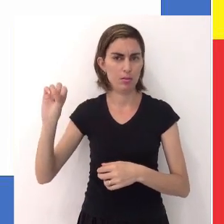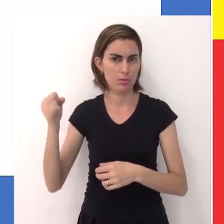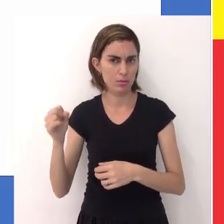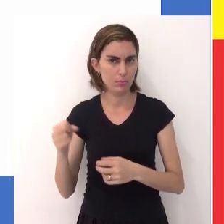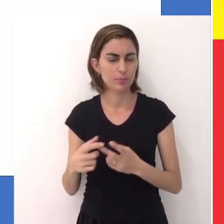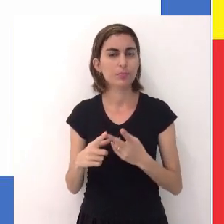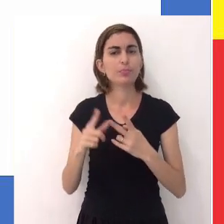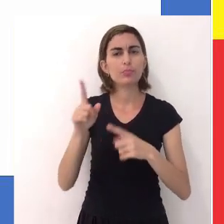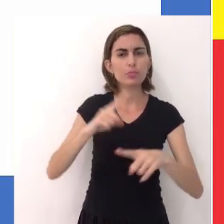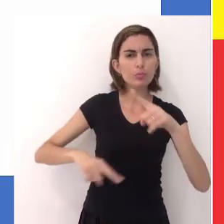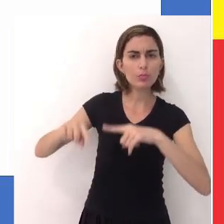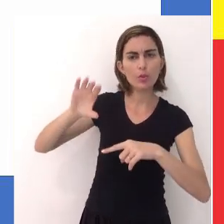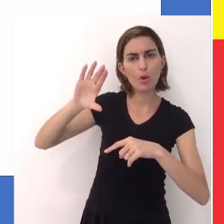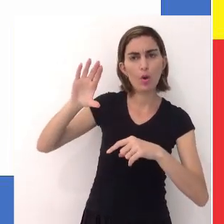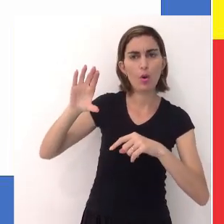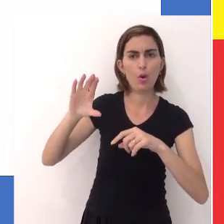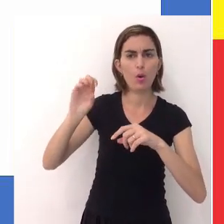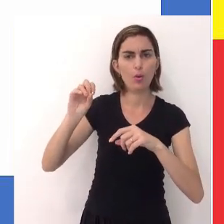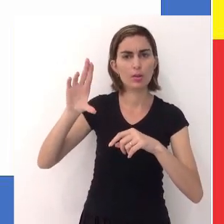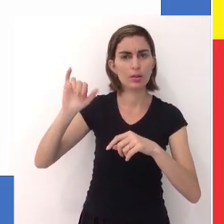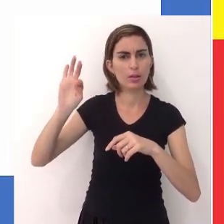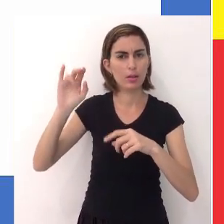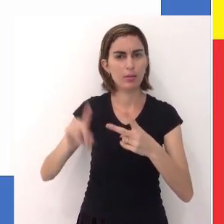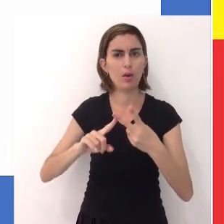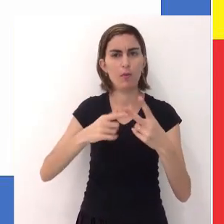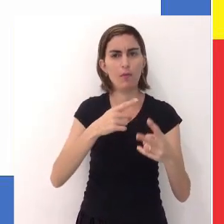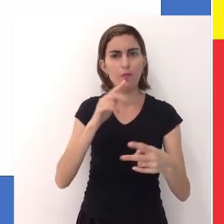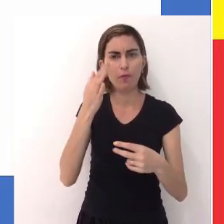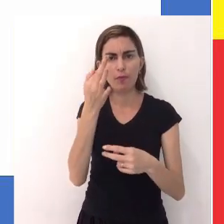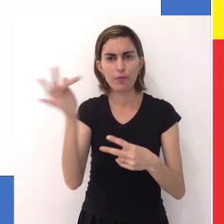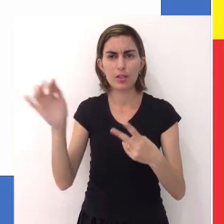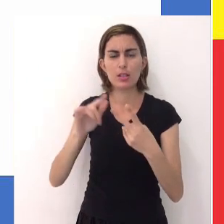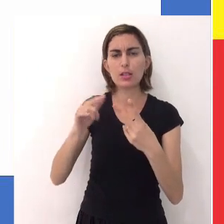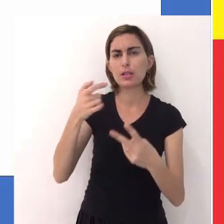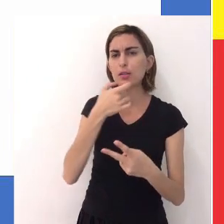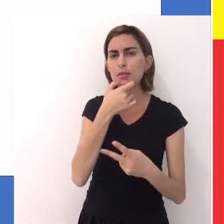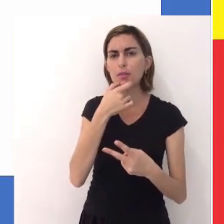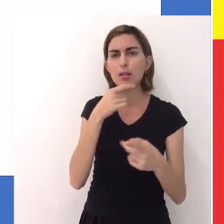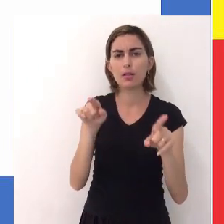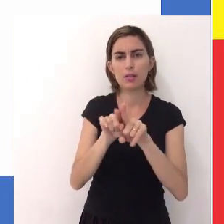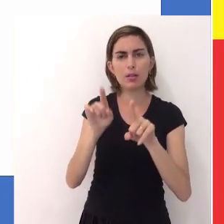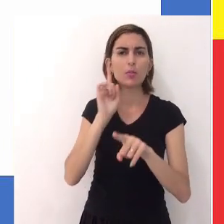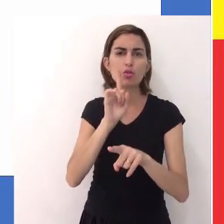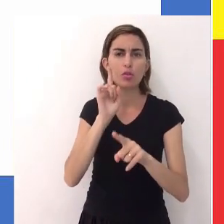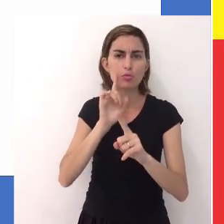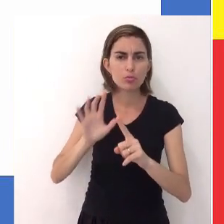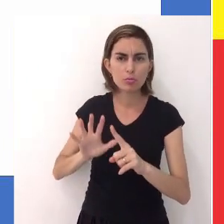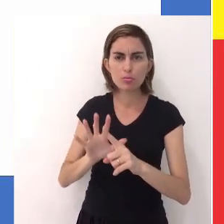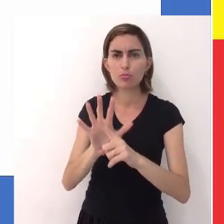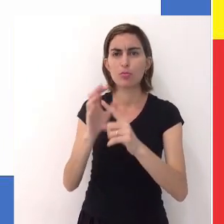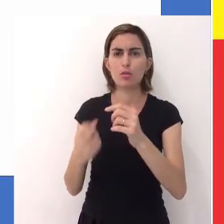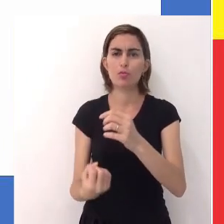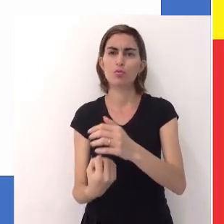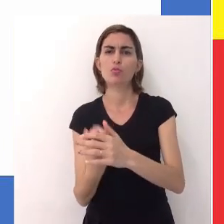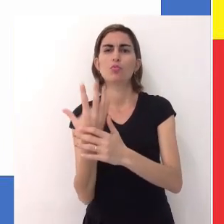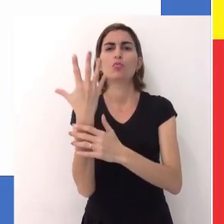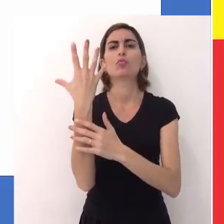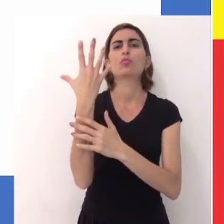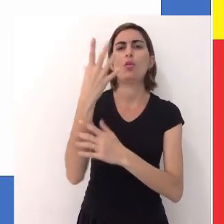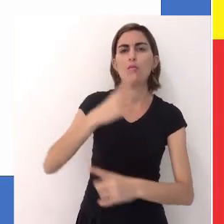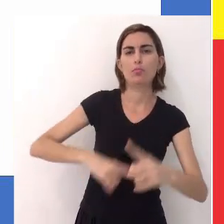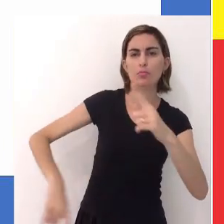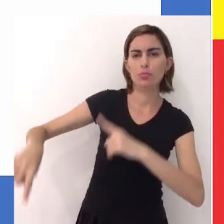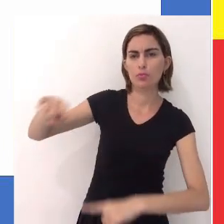parte ocidental é controlada por França, Inglaterra e também os Estados Unidos, que começa a surgir aí